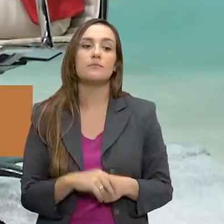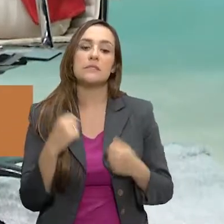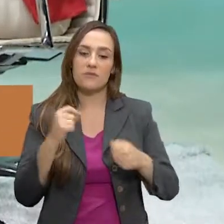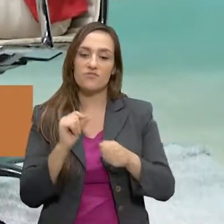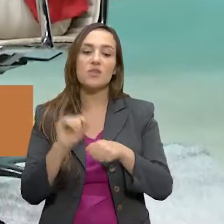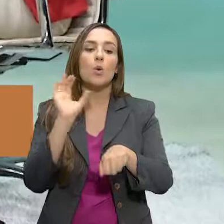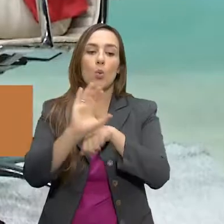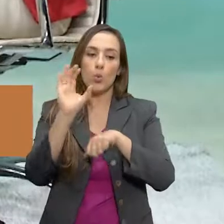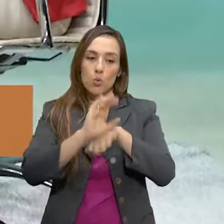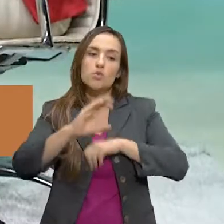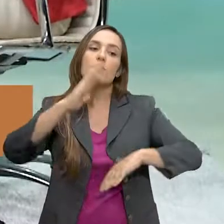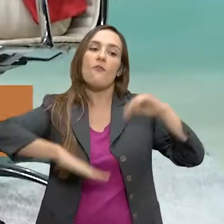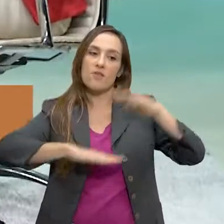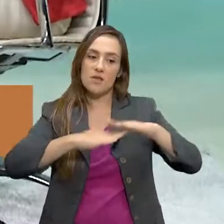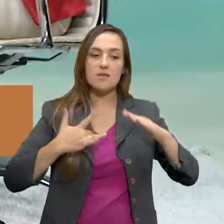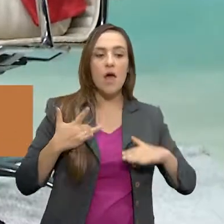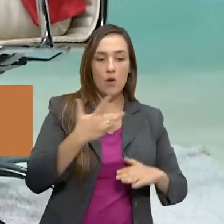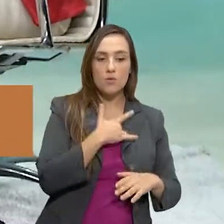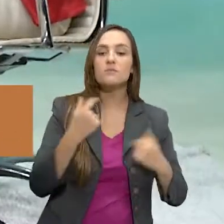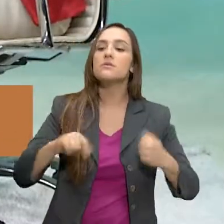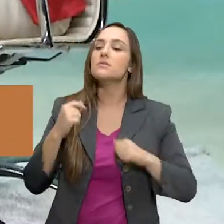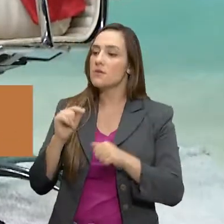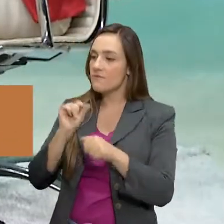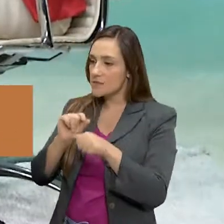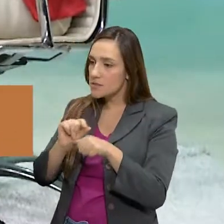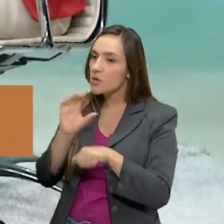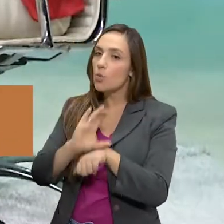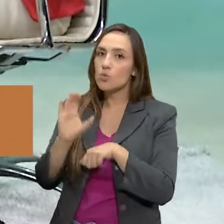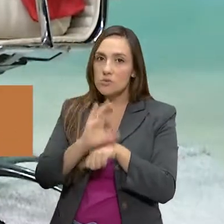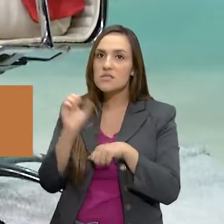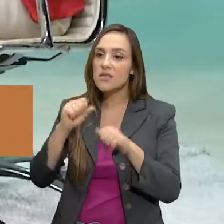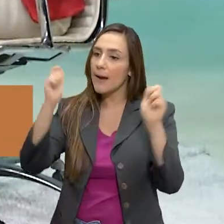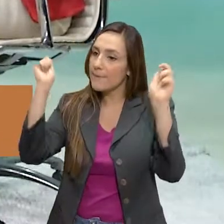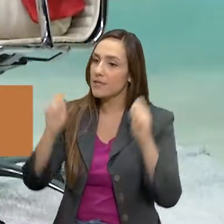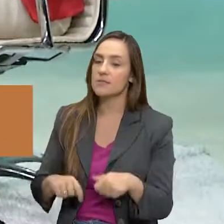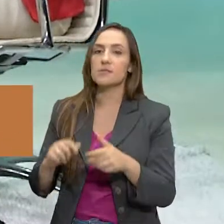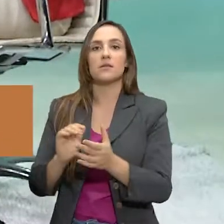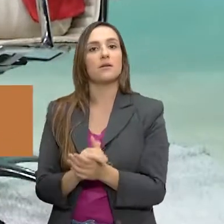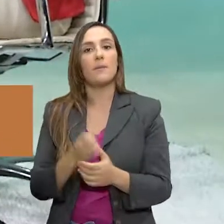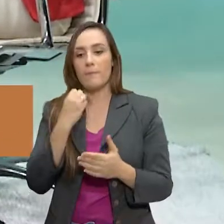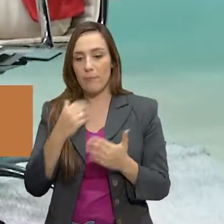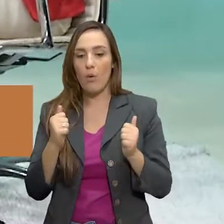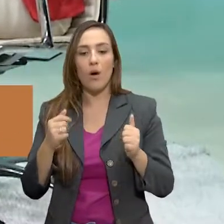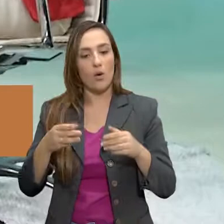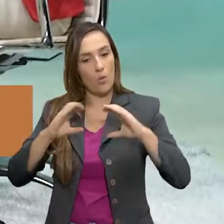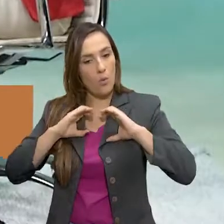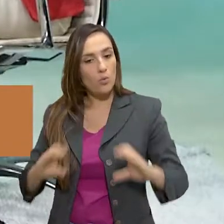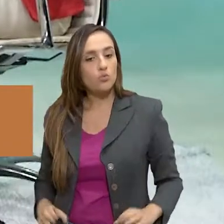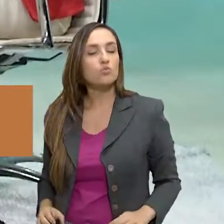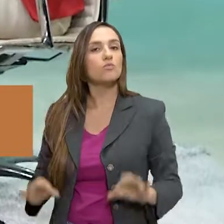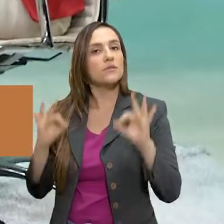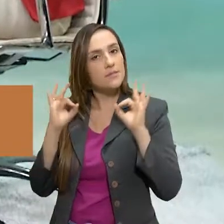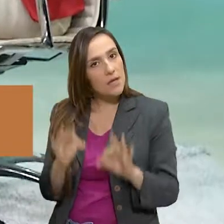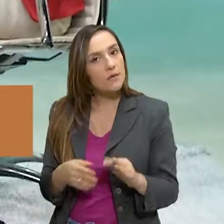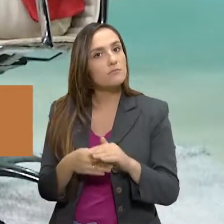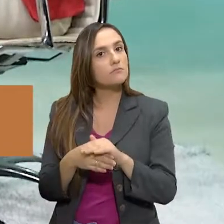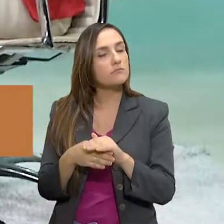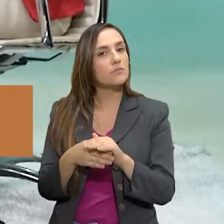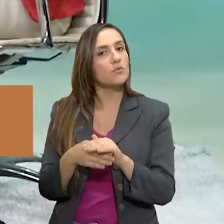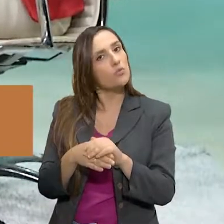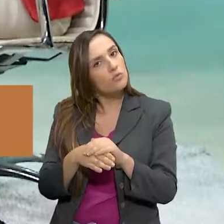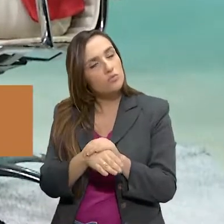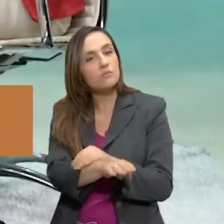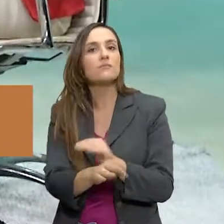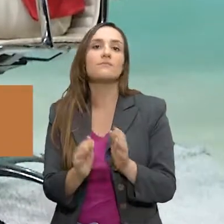coisas ali, né? Então, desde capacitar os seus servidores, capacitar a saúde, adotar realmente as boas práticas,